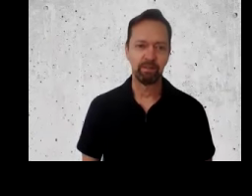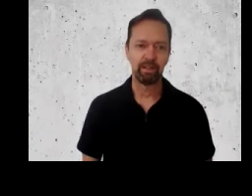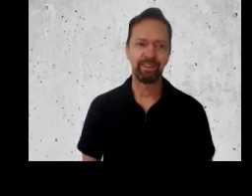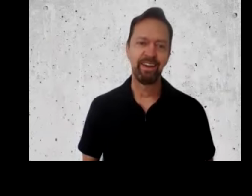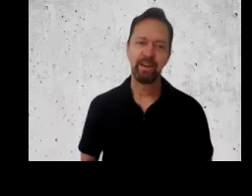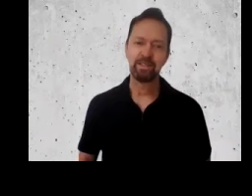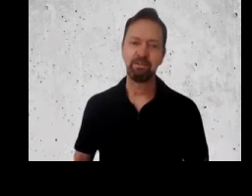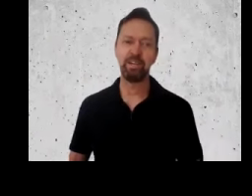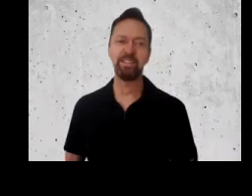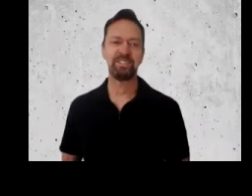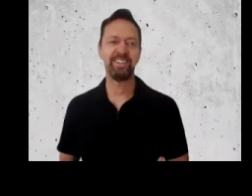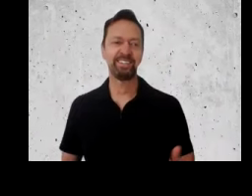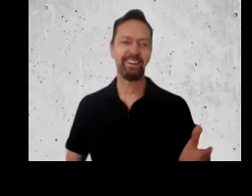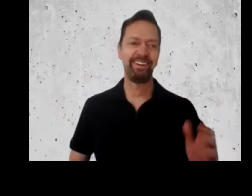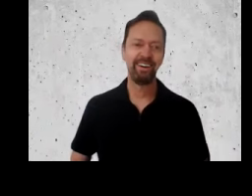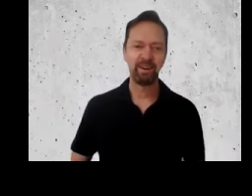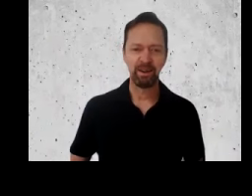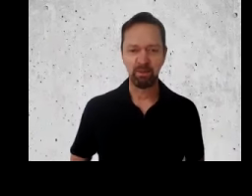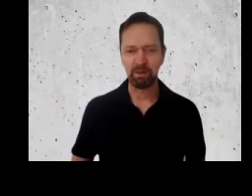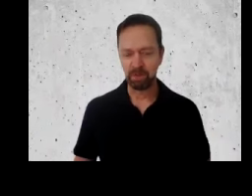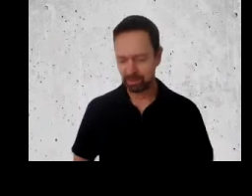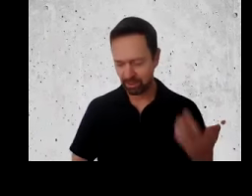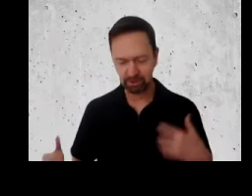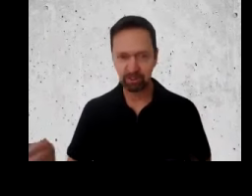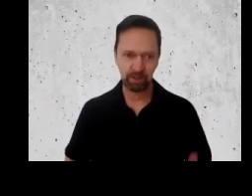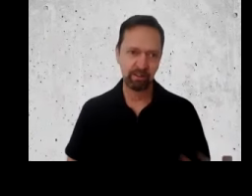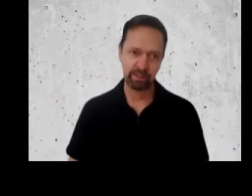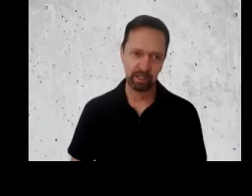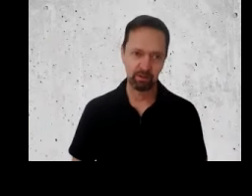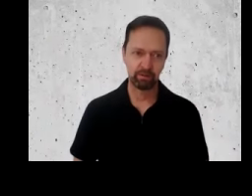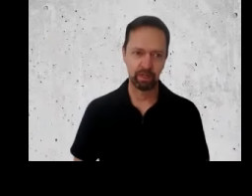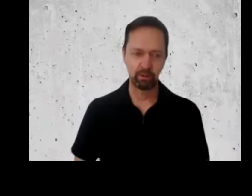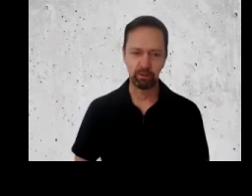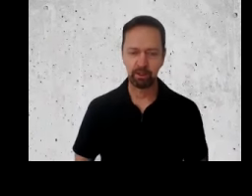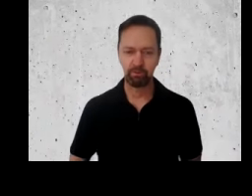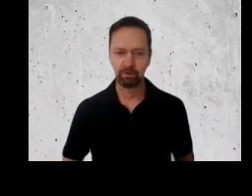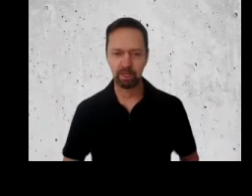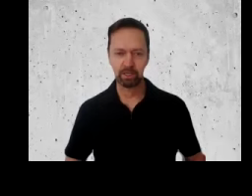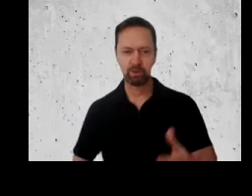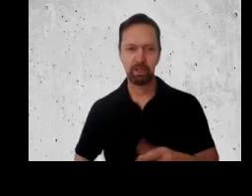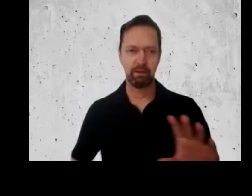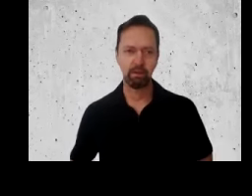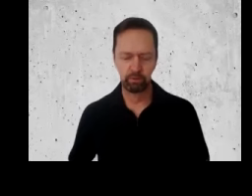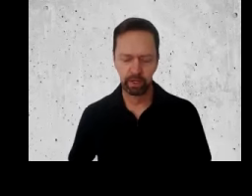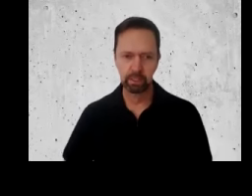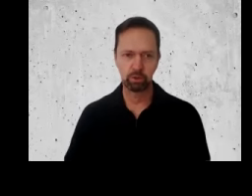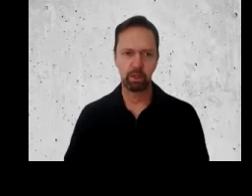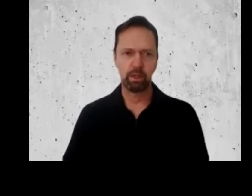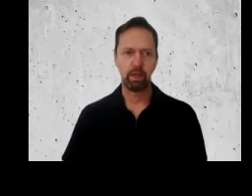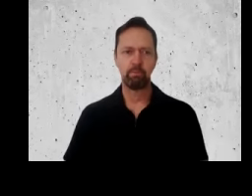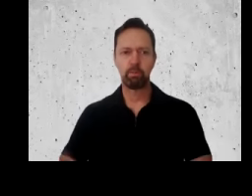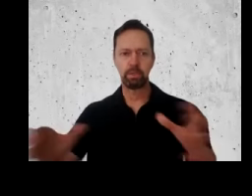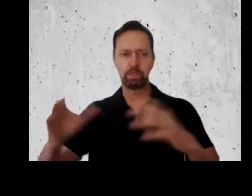e se vestir, sei lá. Mas eu devia ter avisado, de fato. Em todo caso, a gente faz